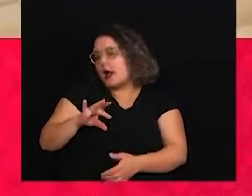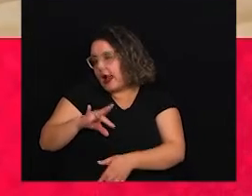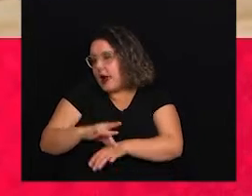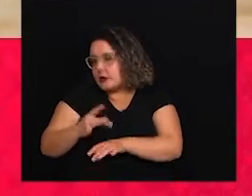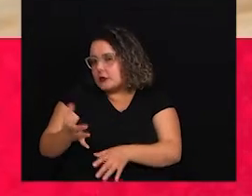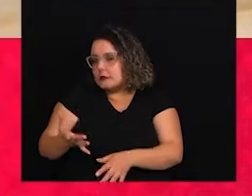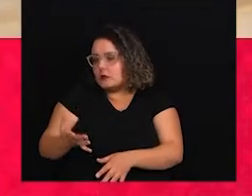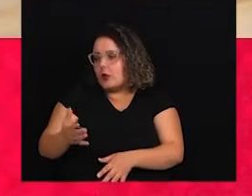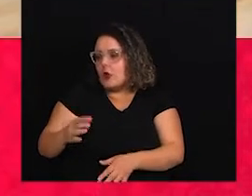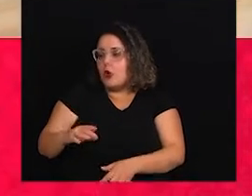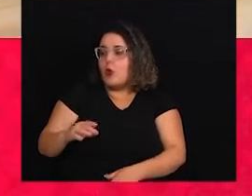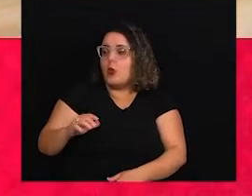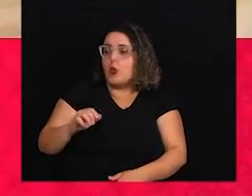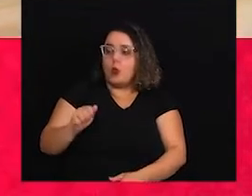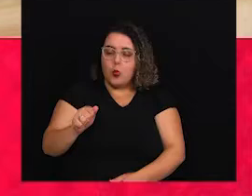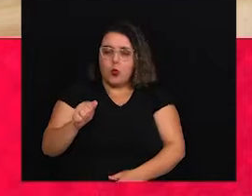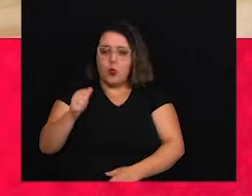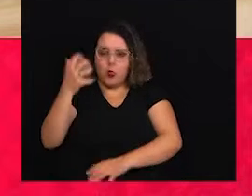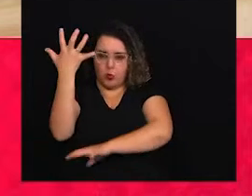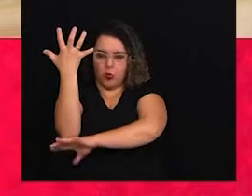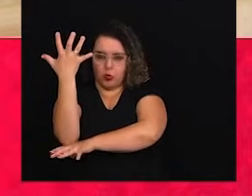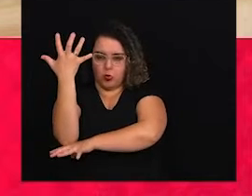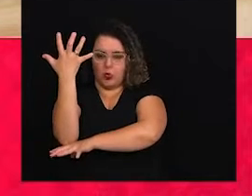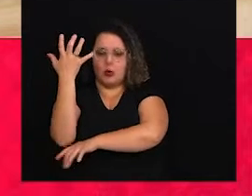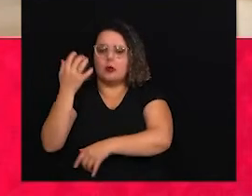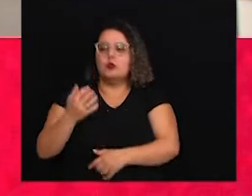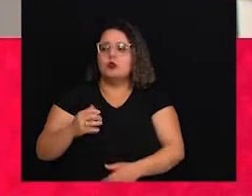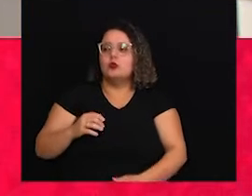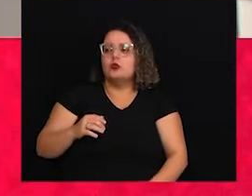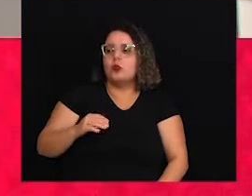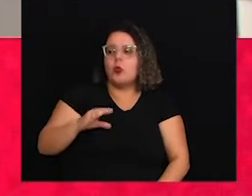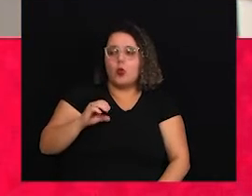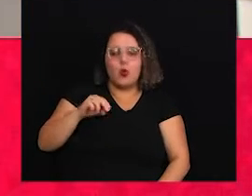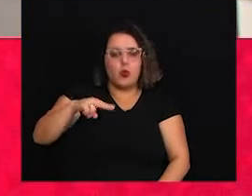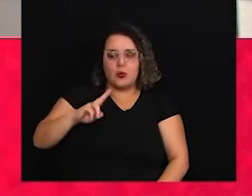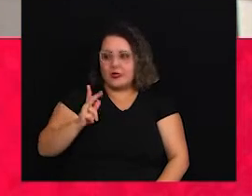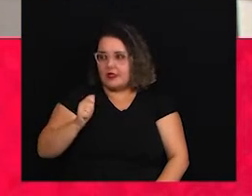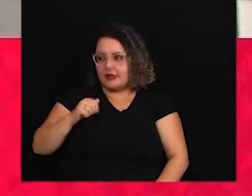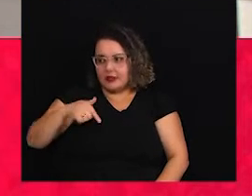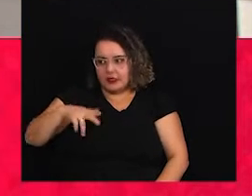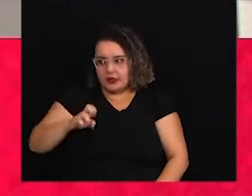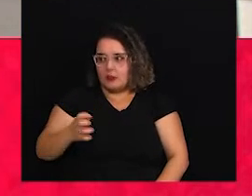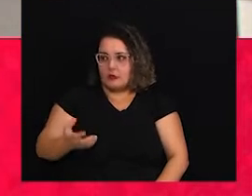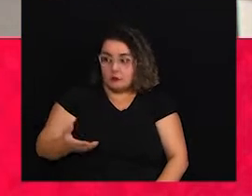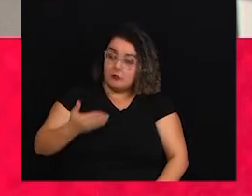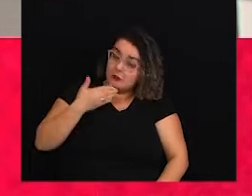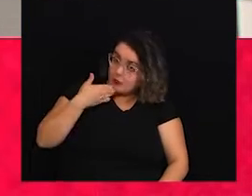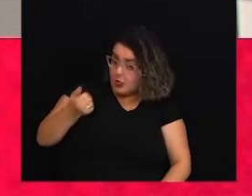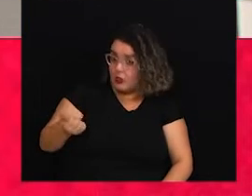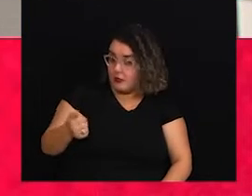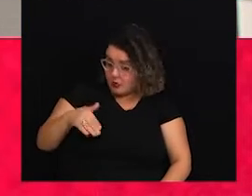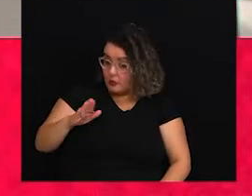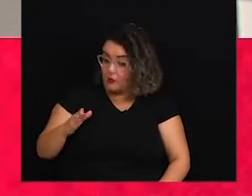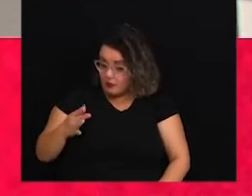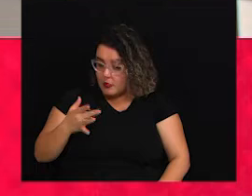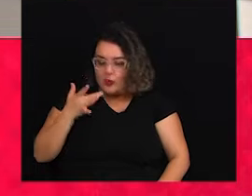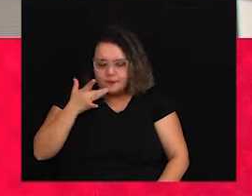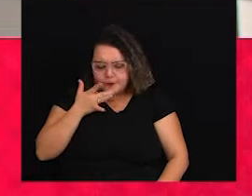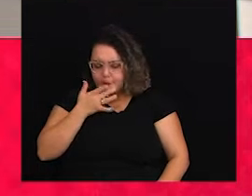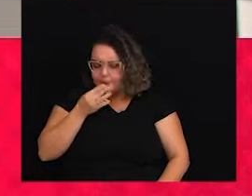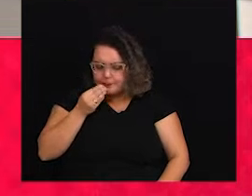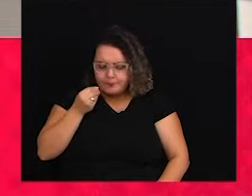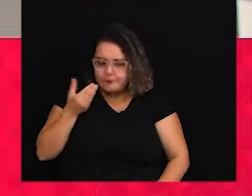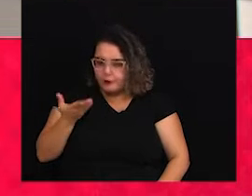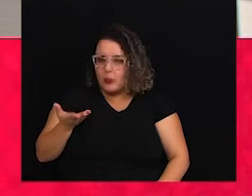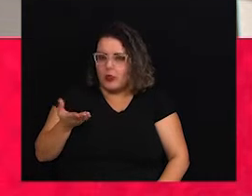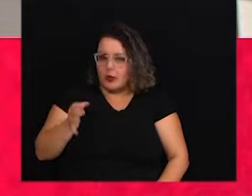O abacaxi que a gente tirou a polpa dele, a gente flamba ele no conhaque. Aí... Conhaque, se quiser um conhaque de qualidade, melhor, fica mais